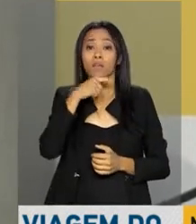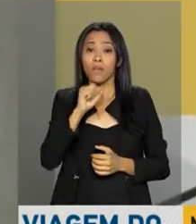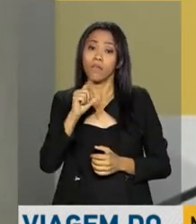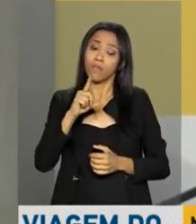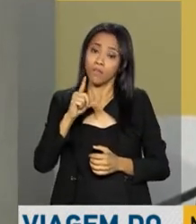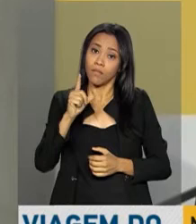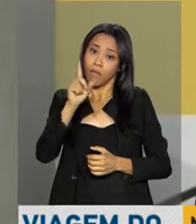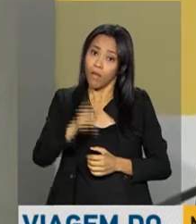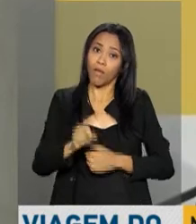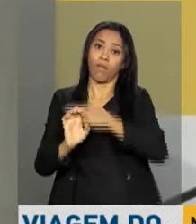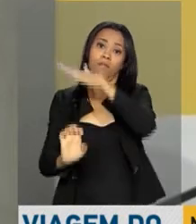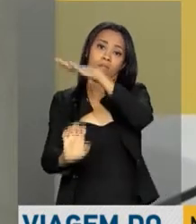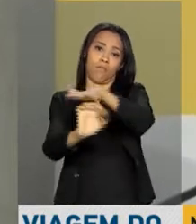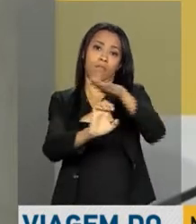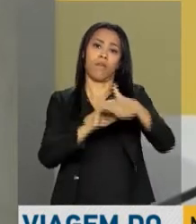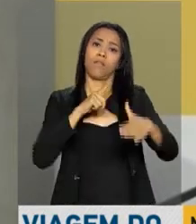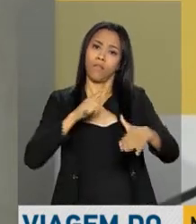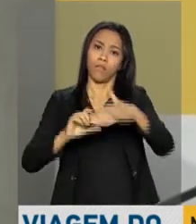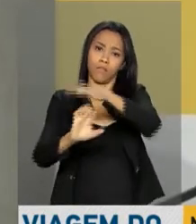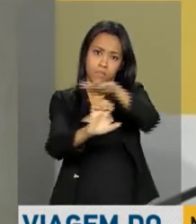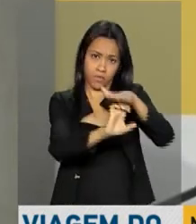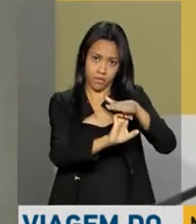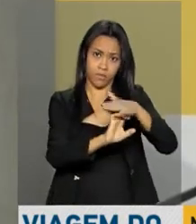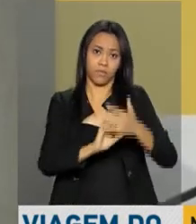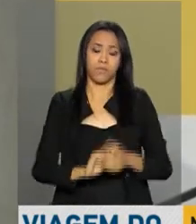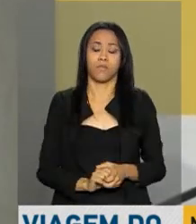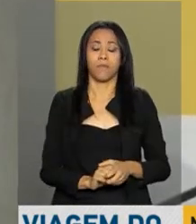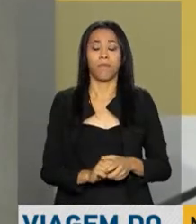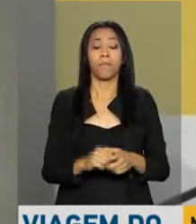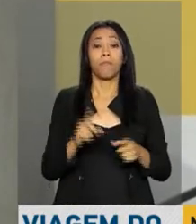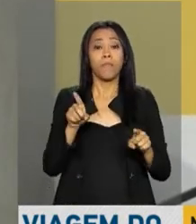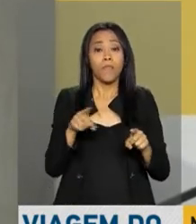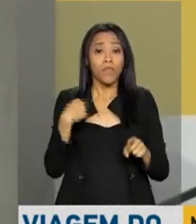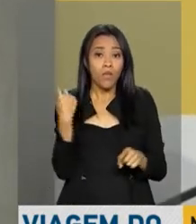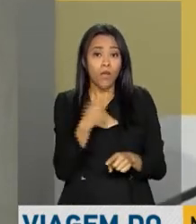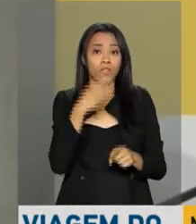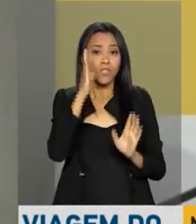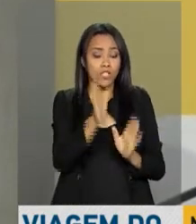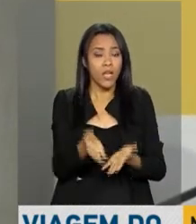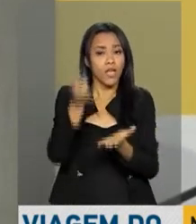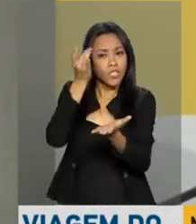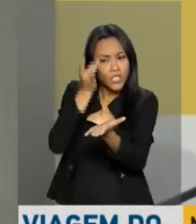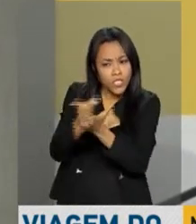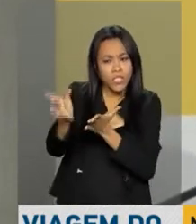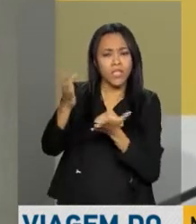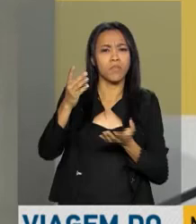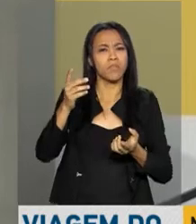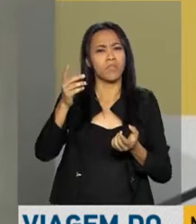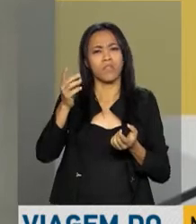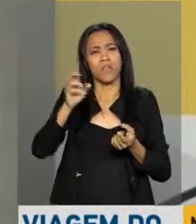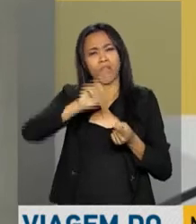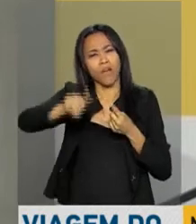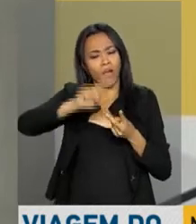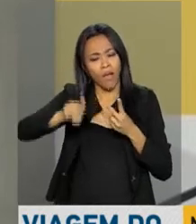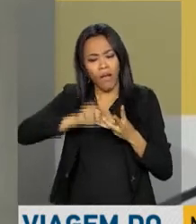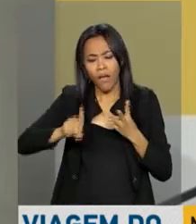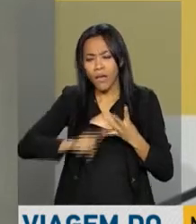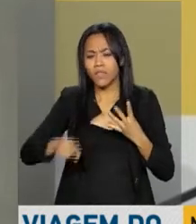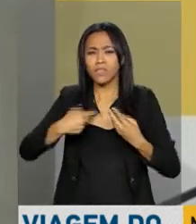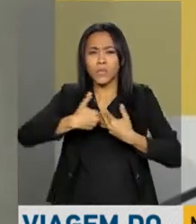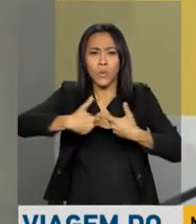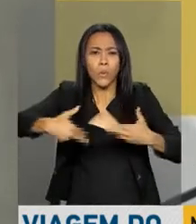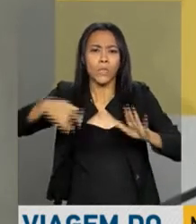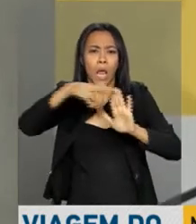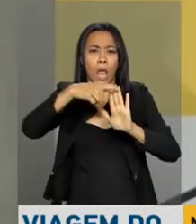revisando ou mesmo eliminando dezenas de procedimentos e